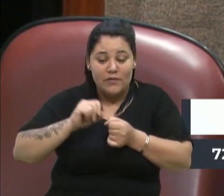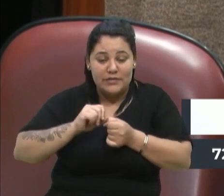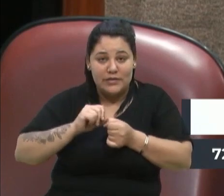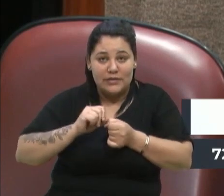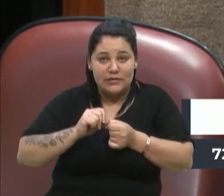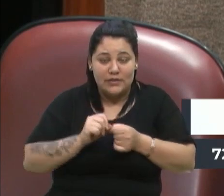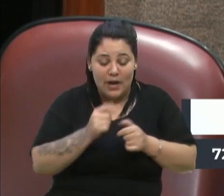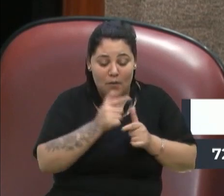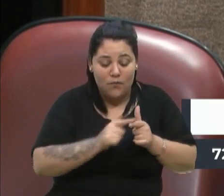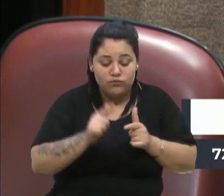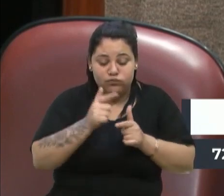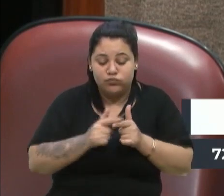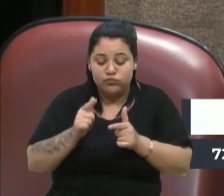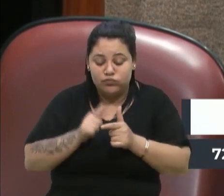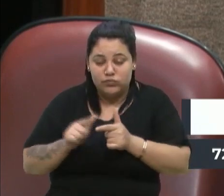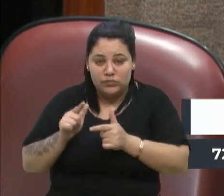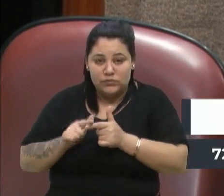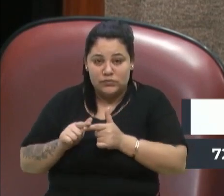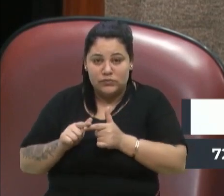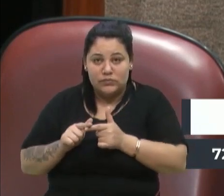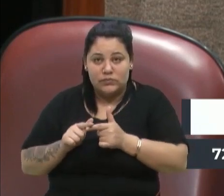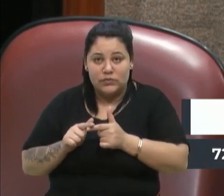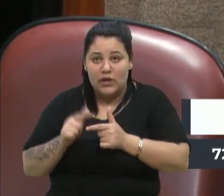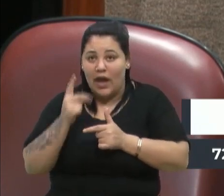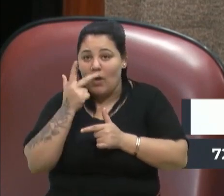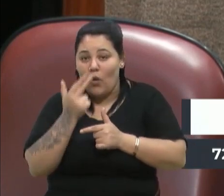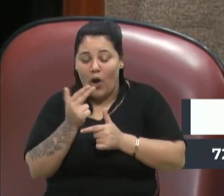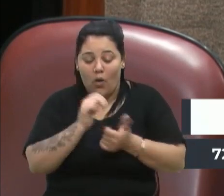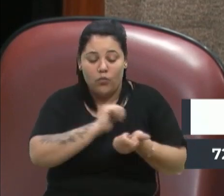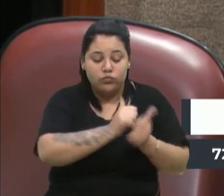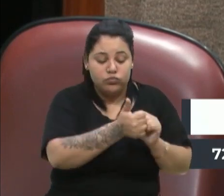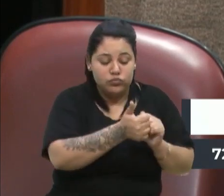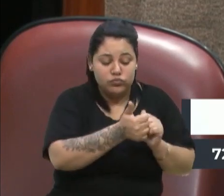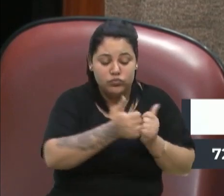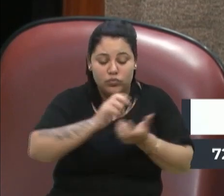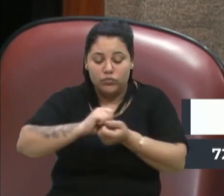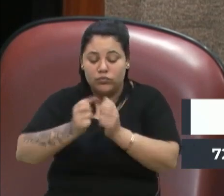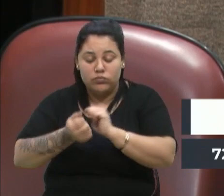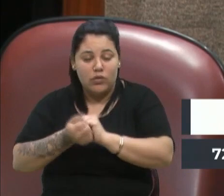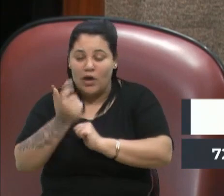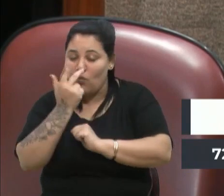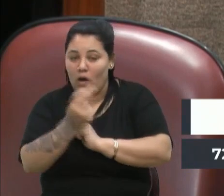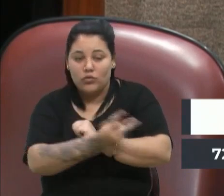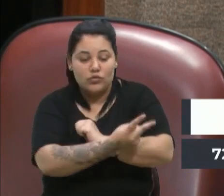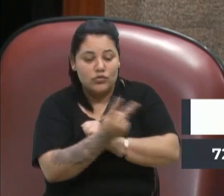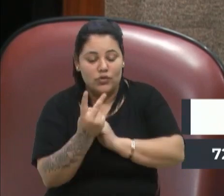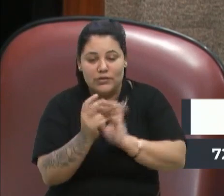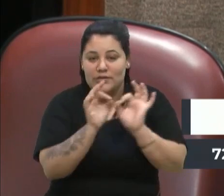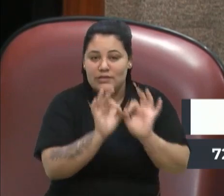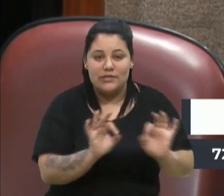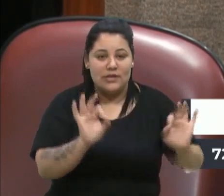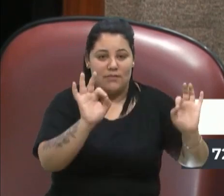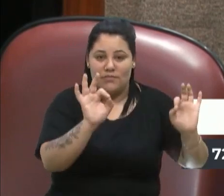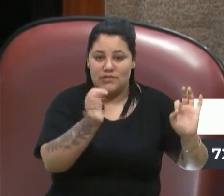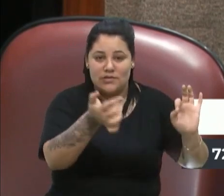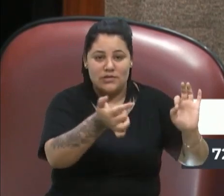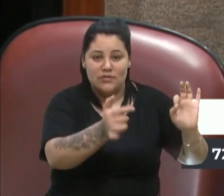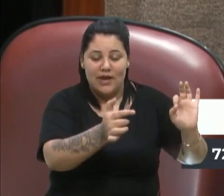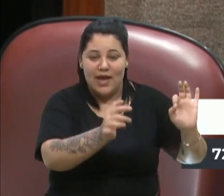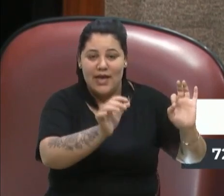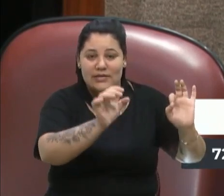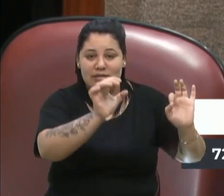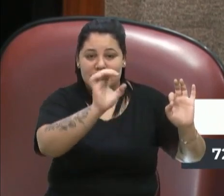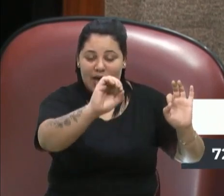né criação de fundo é igual o fiesport igual ao financiarte é simples não tem é zero